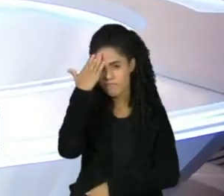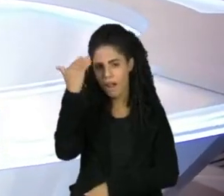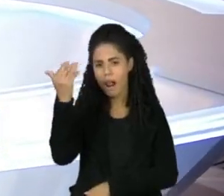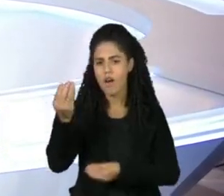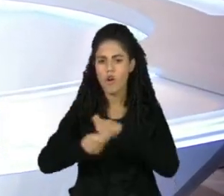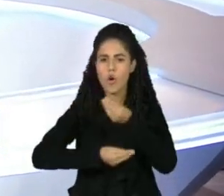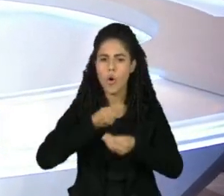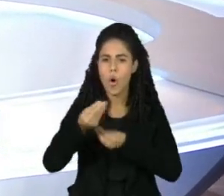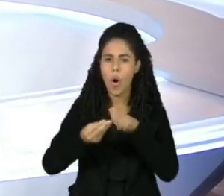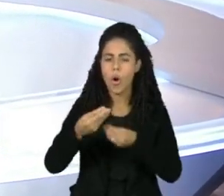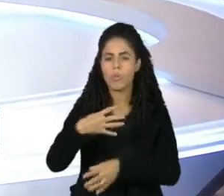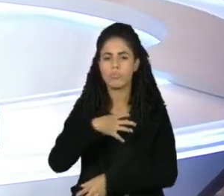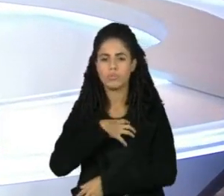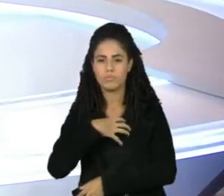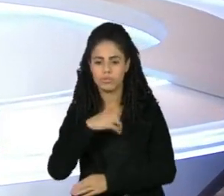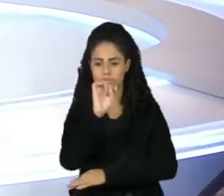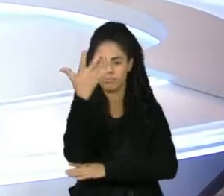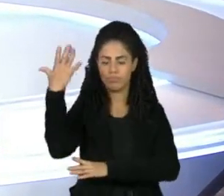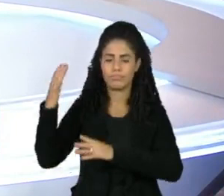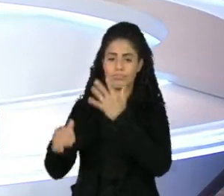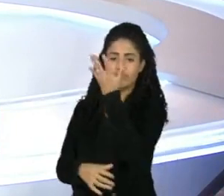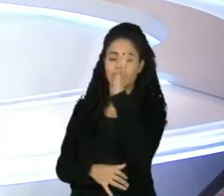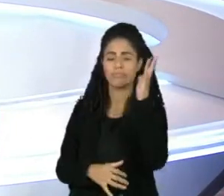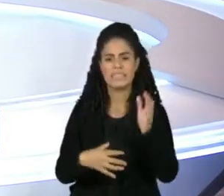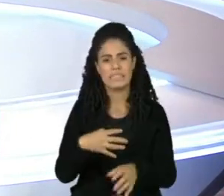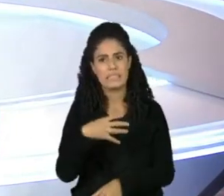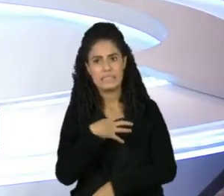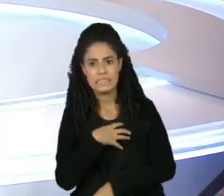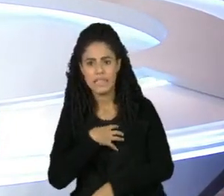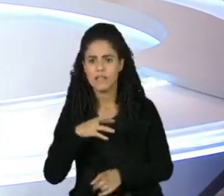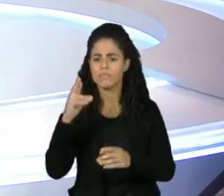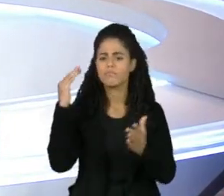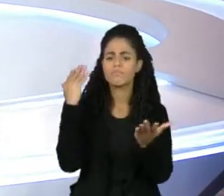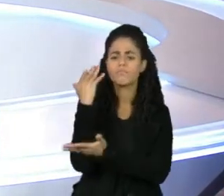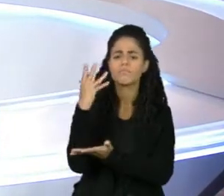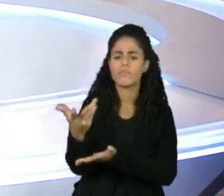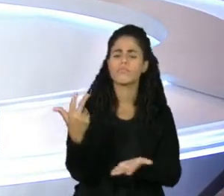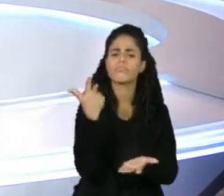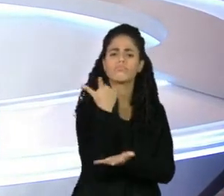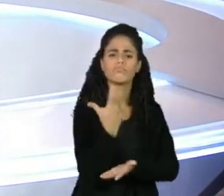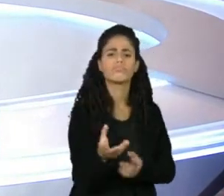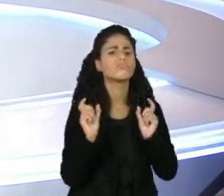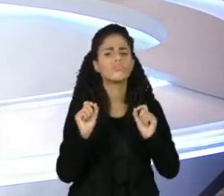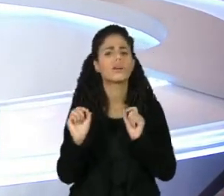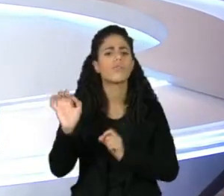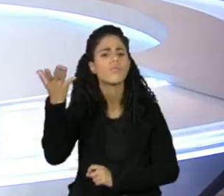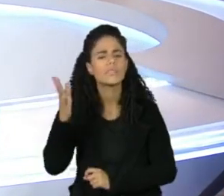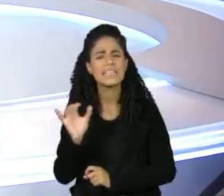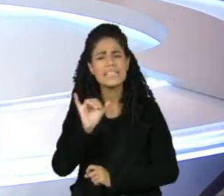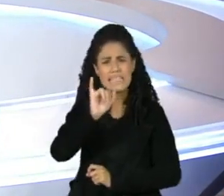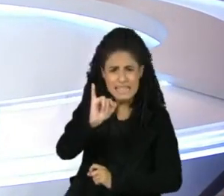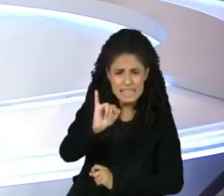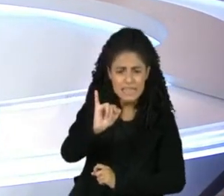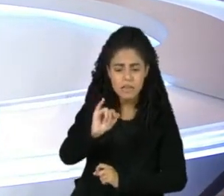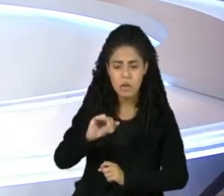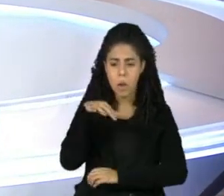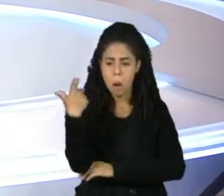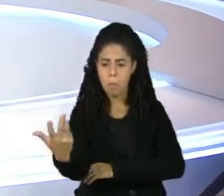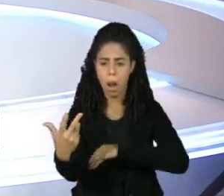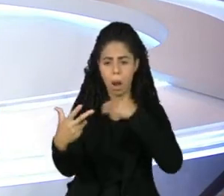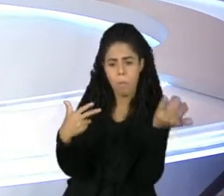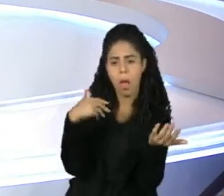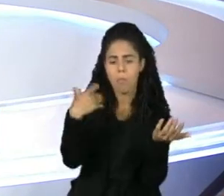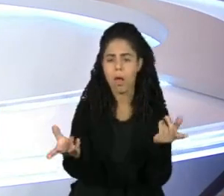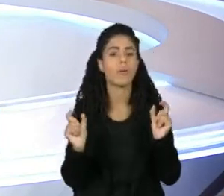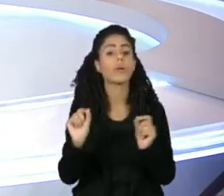de savanização da floresta. O efeito que o desmatamento poderia ter na transformação do pulmão do planeta em algo